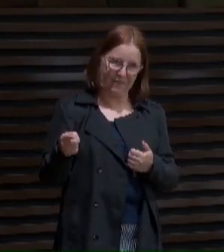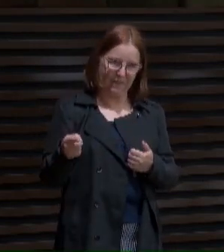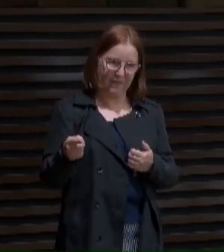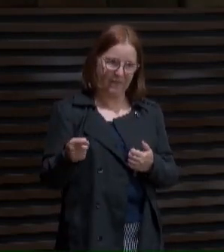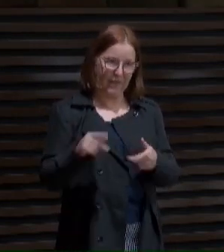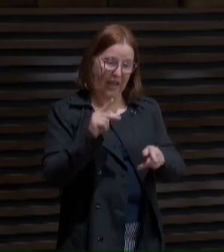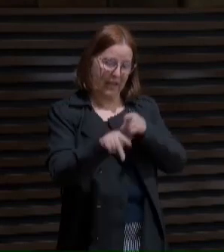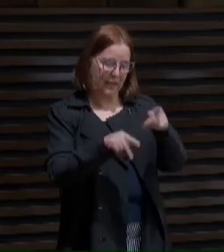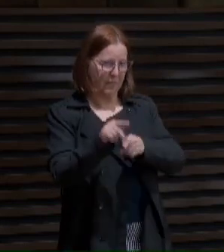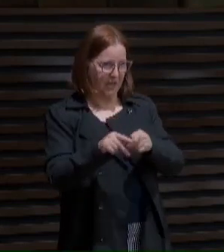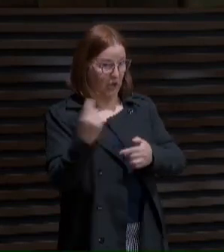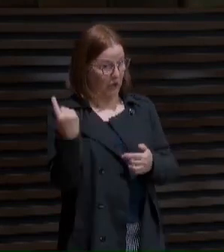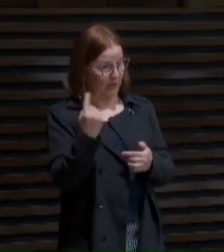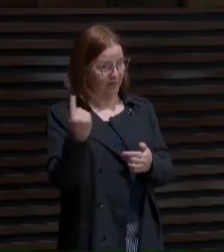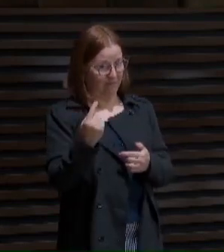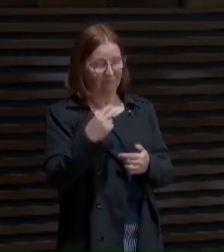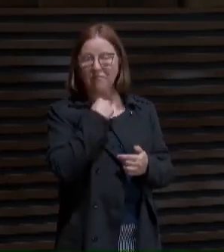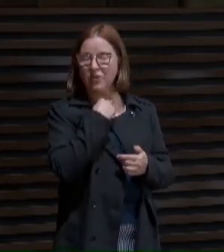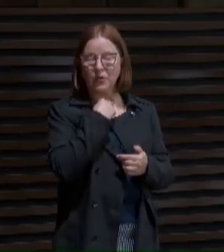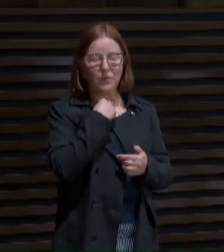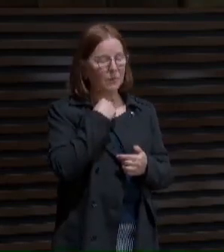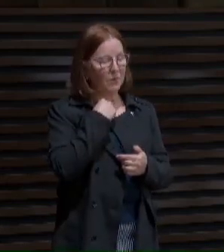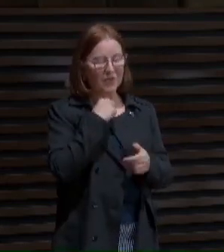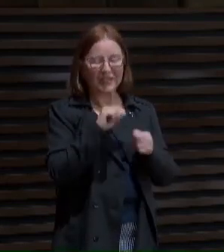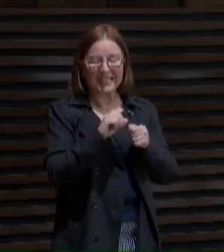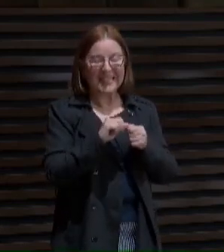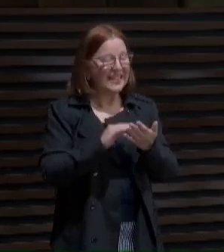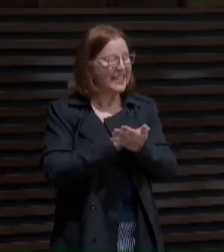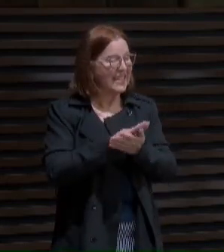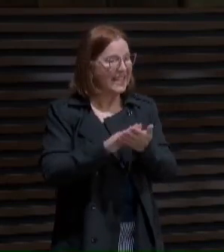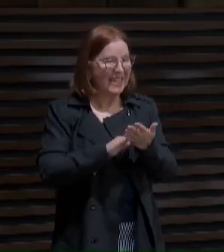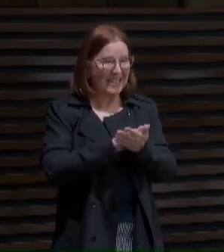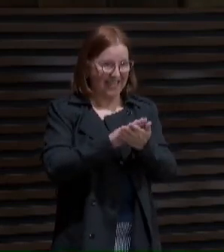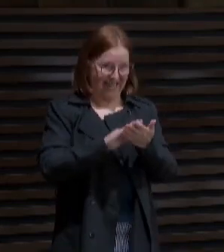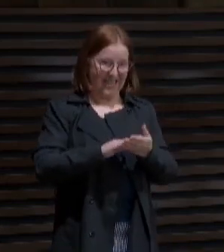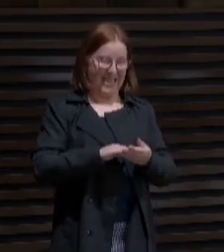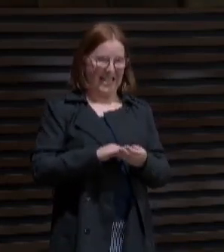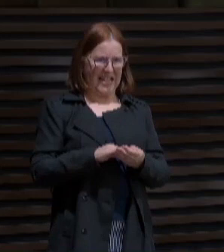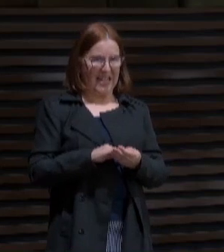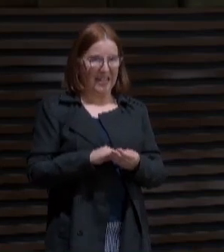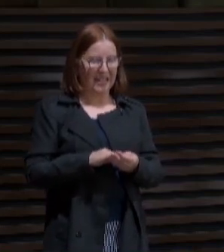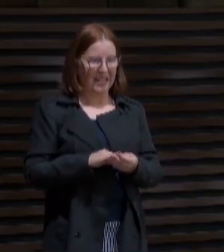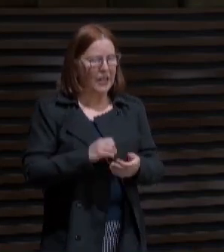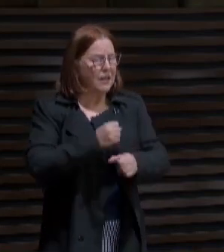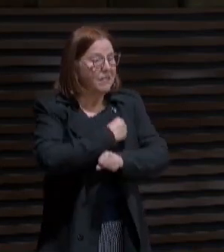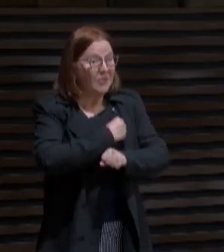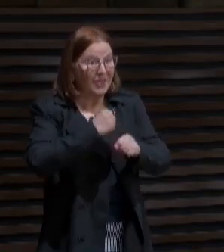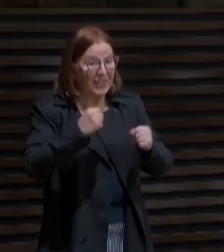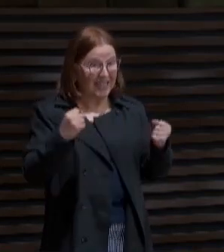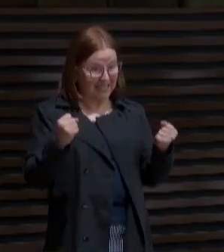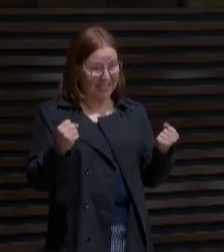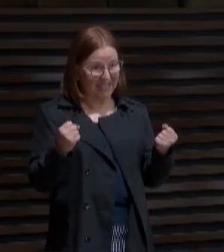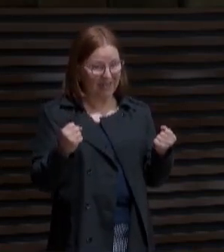não podem fazer absolutamente, não tem como